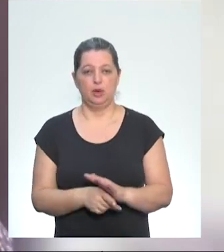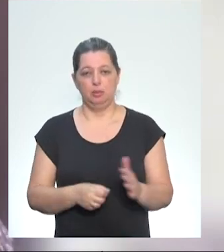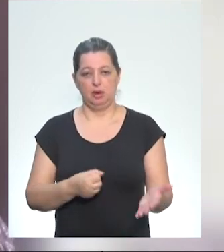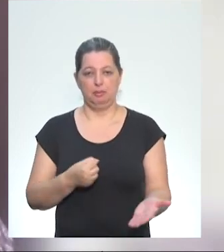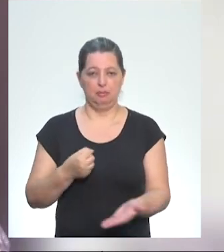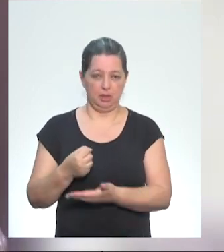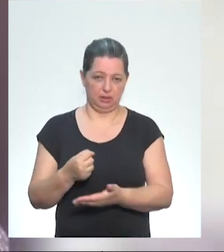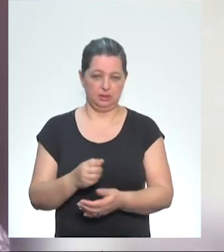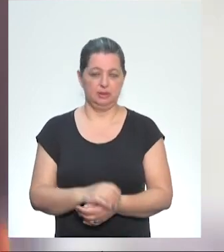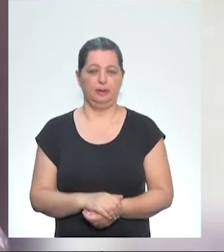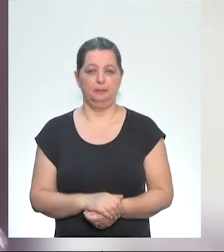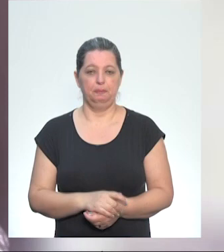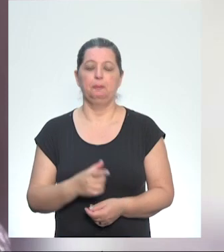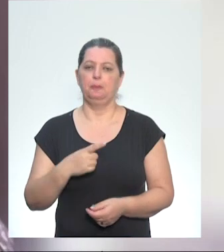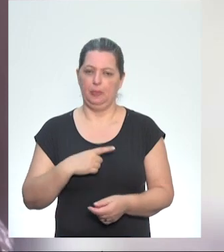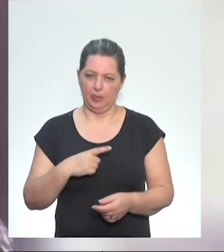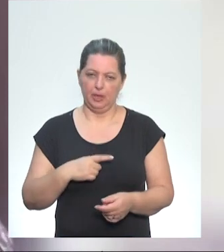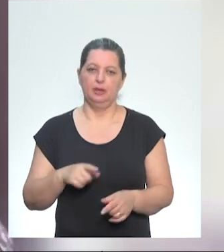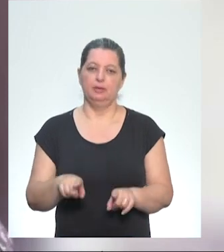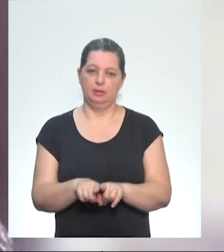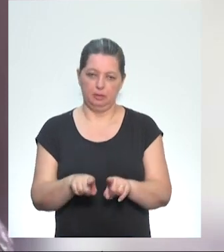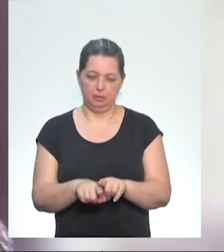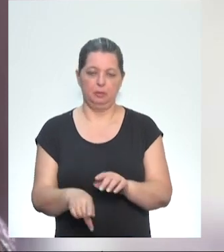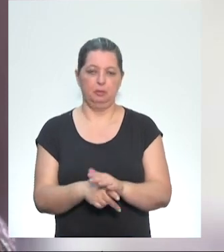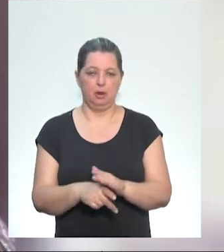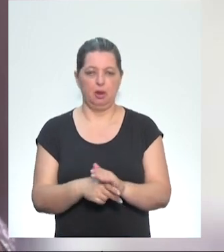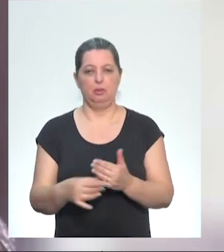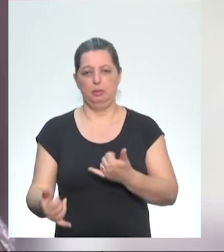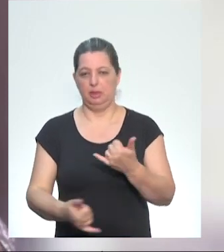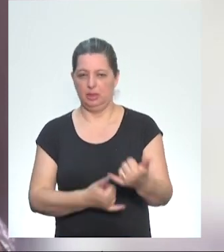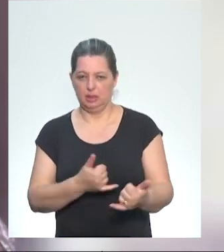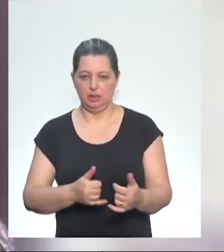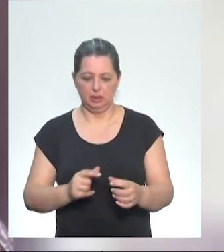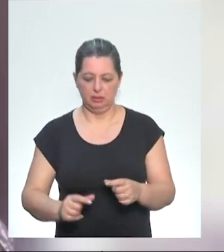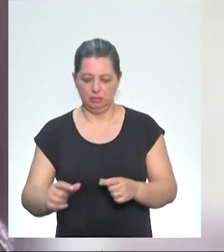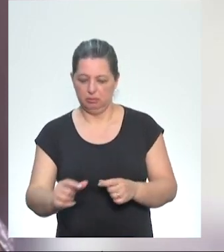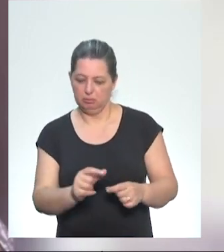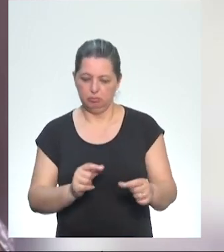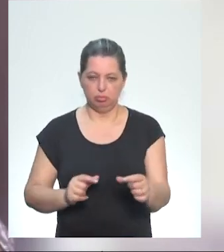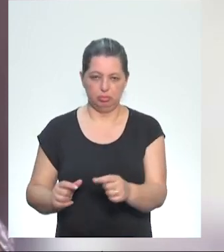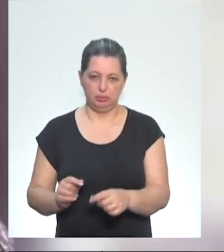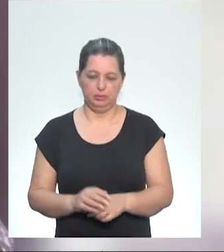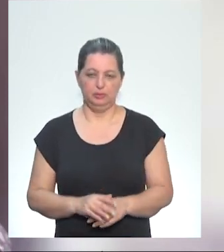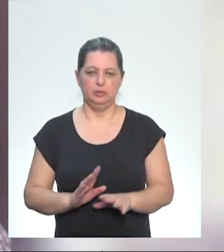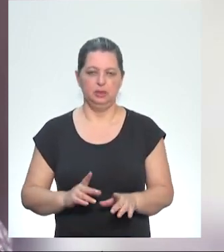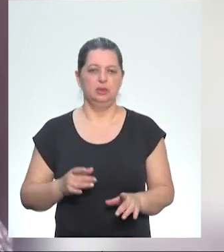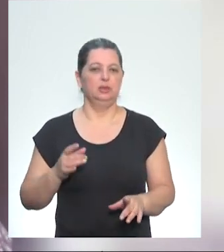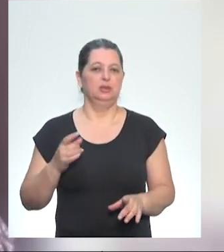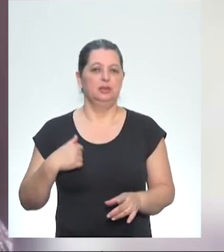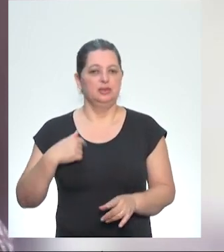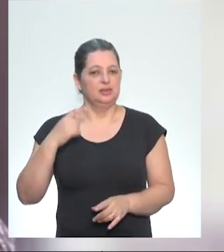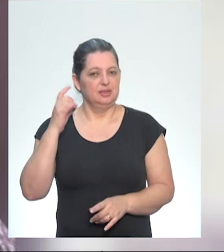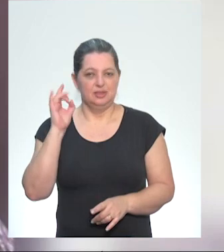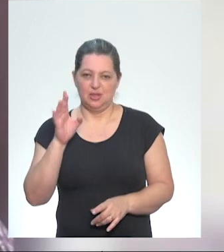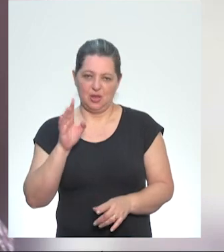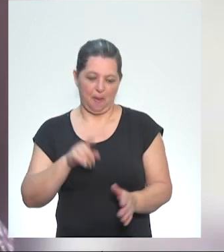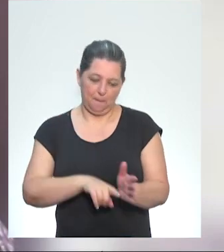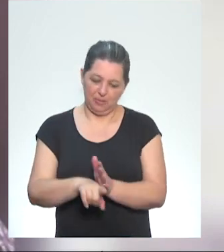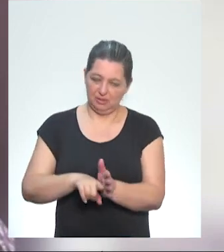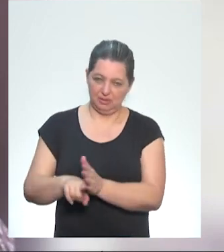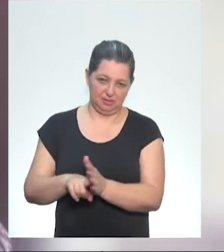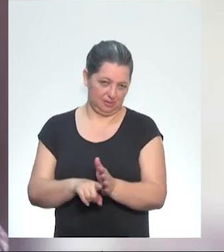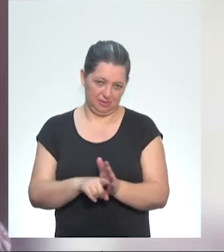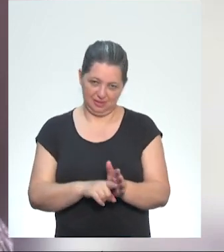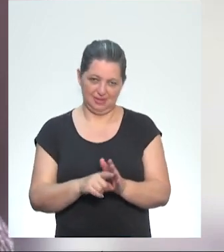até procurar. E tem alguns jogos de tabuleiro, né? Mas, enfim, eu sou aí pesquisadora, eu dou mais aula para as